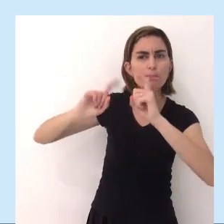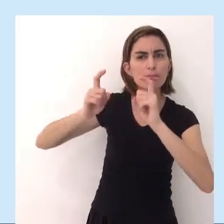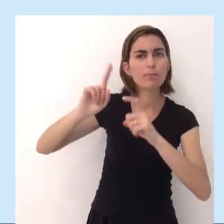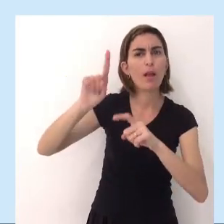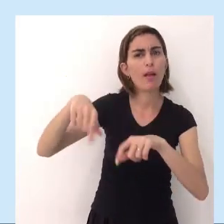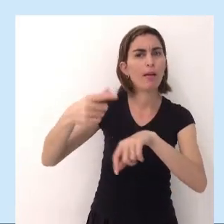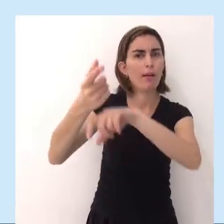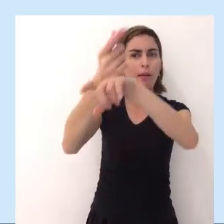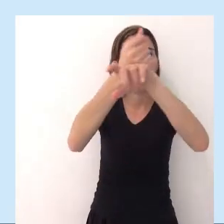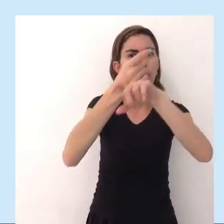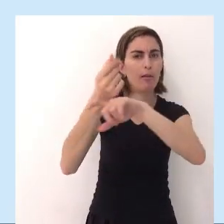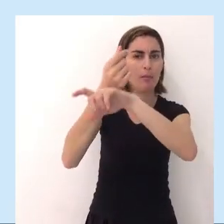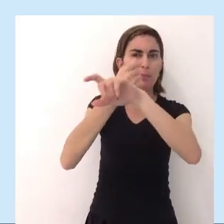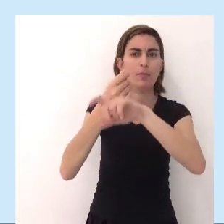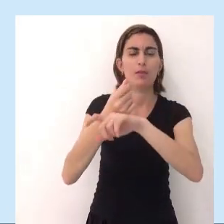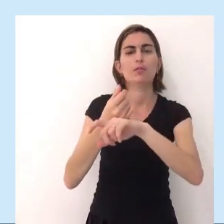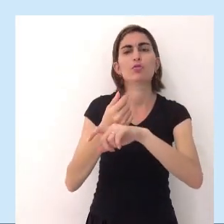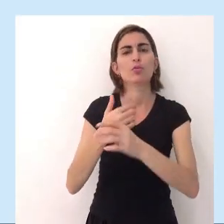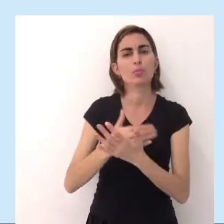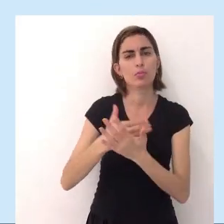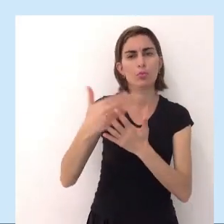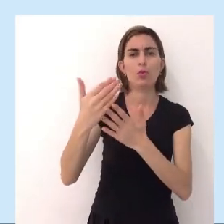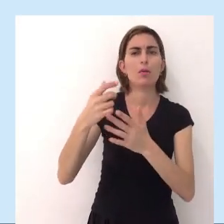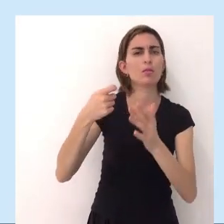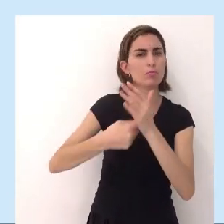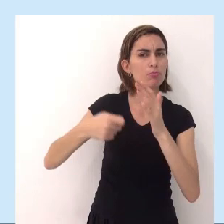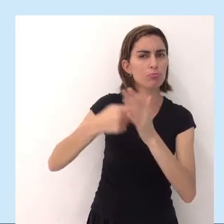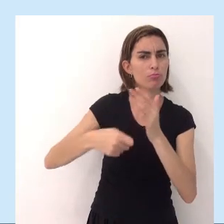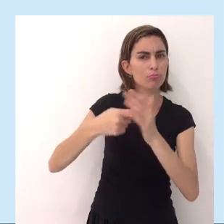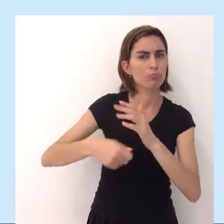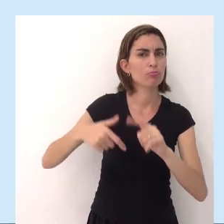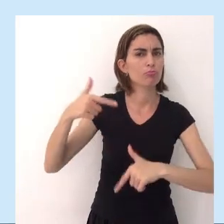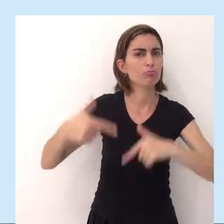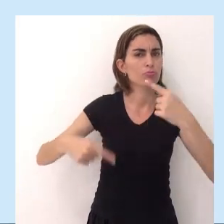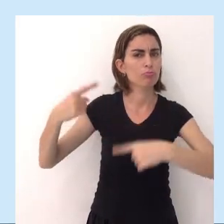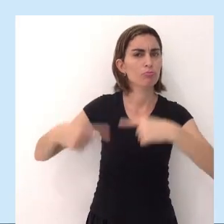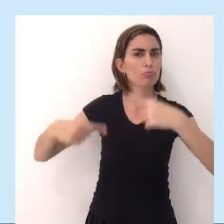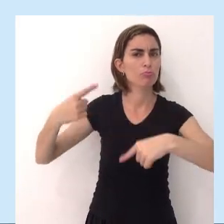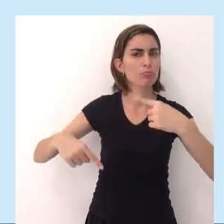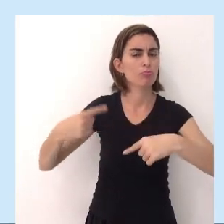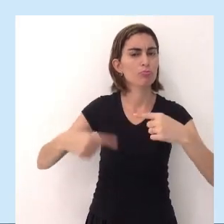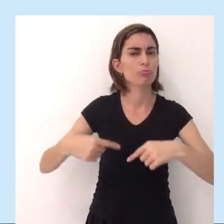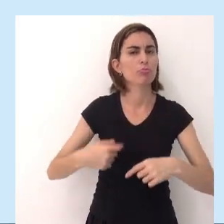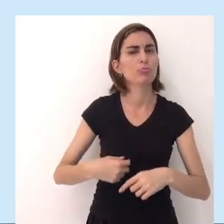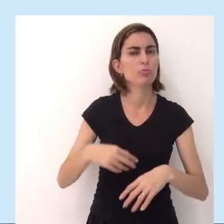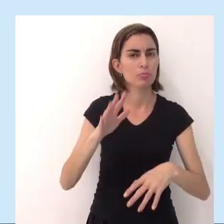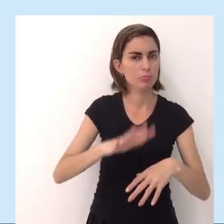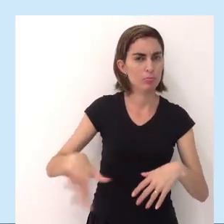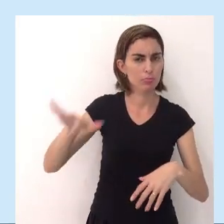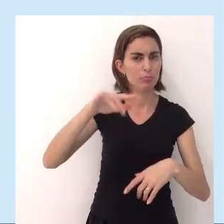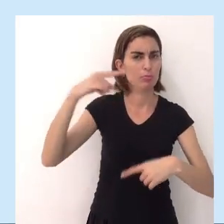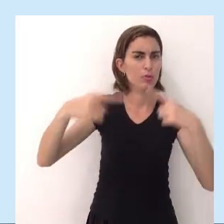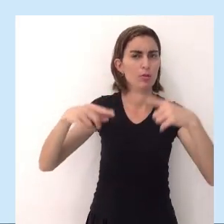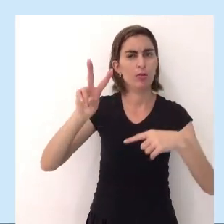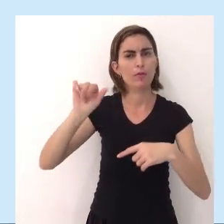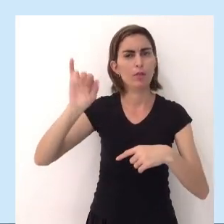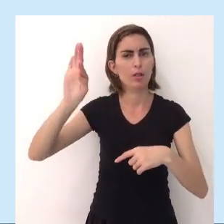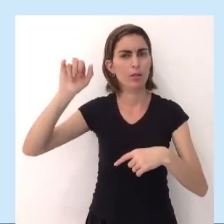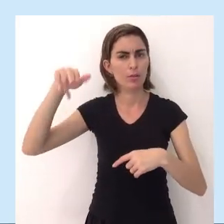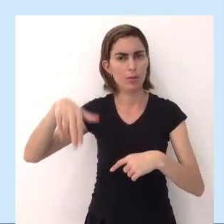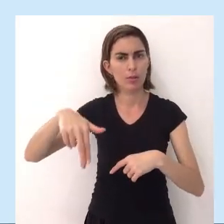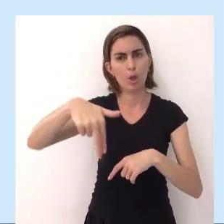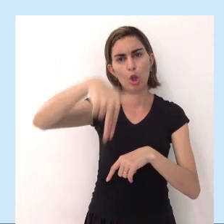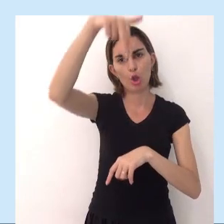articulação capitalista. Tá? Então eles começam a lutar entre si. Tá? E essa luta entre Vietnã do